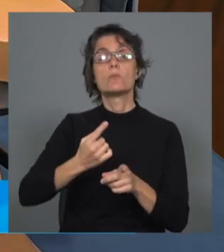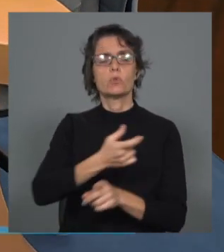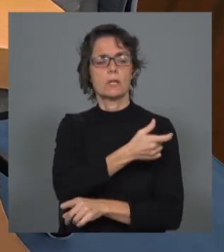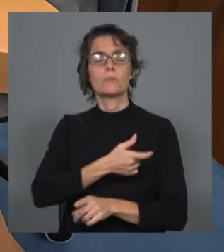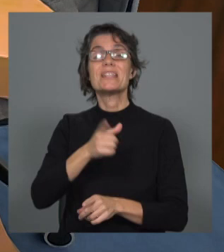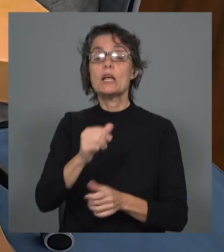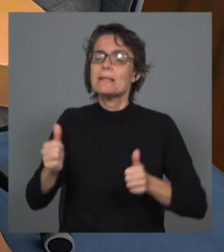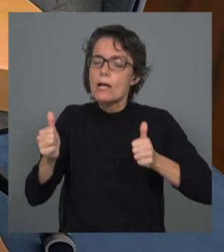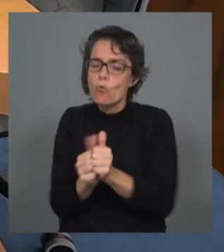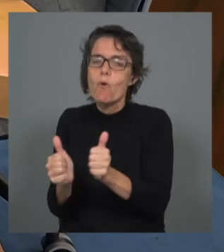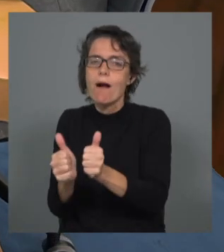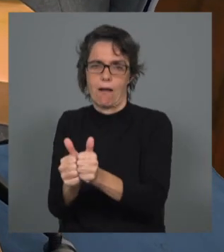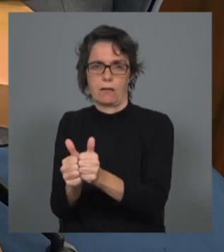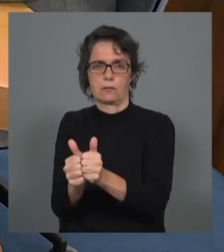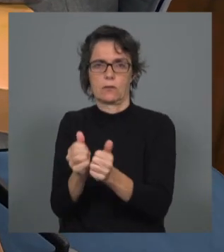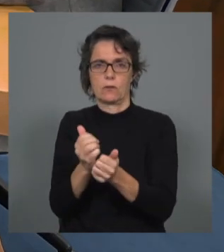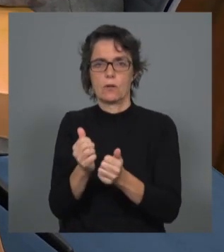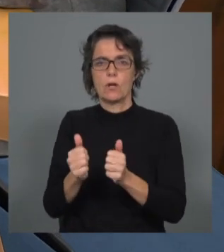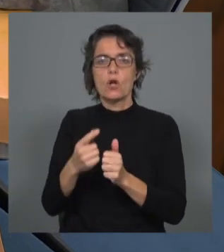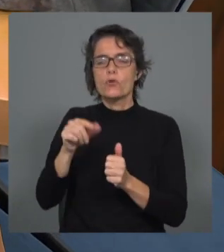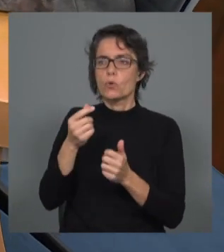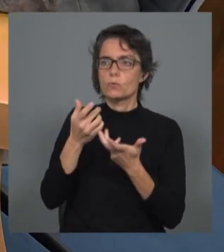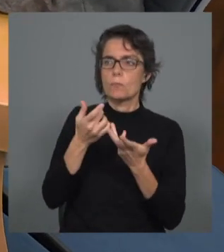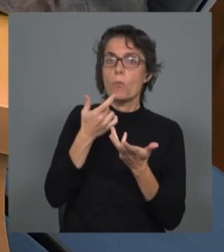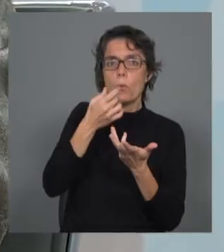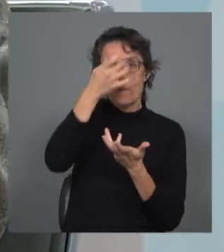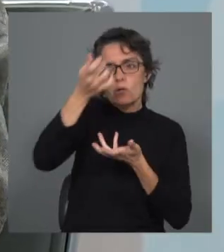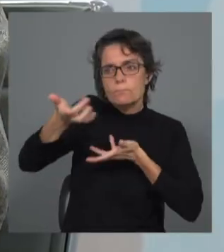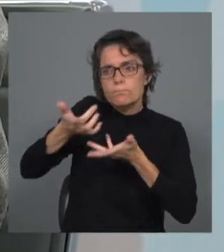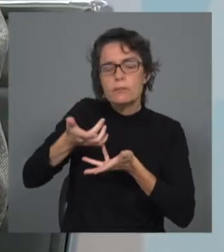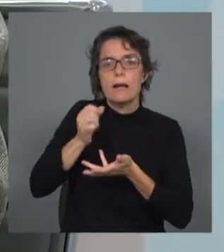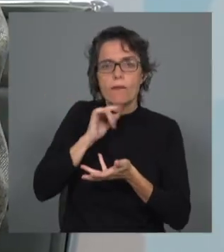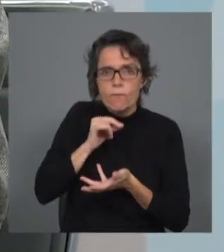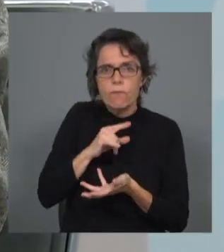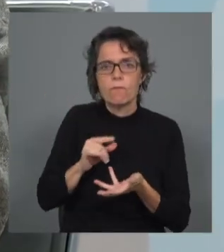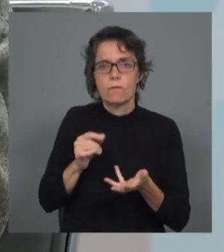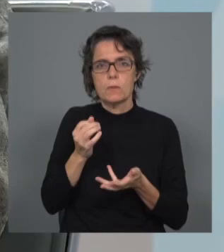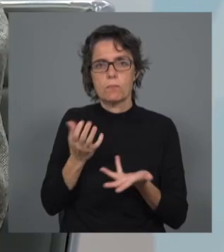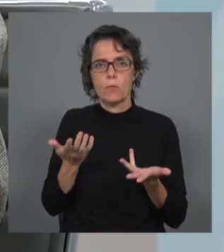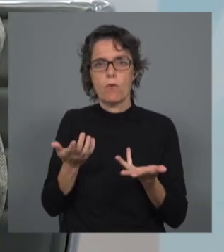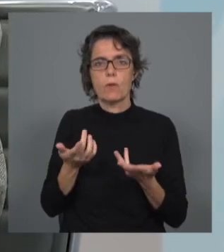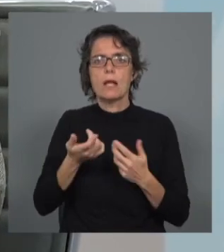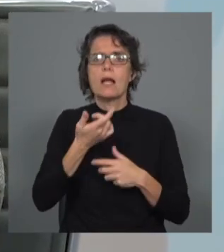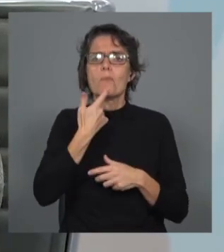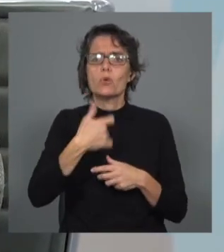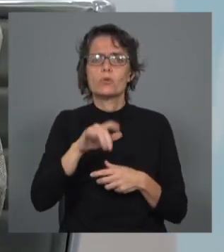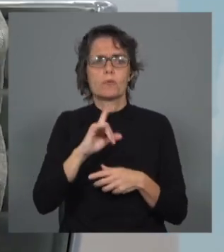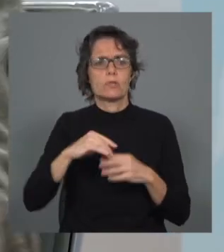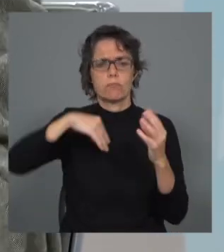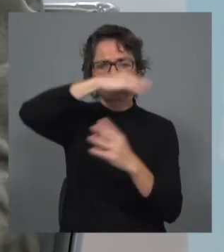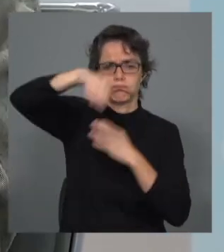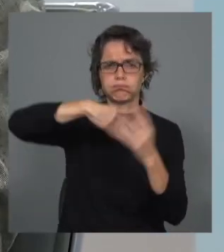ao lado, são consultores, são conselheiros. Perguntou o que é que eles podem fazer com esta tempestade